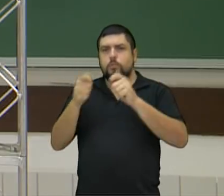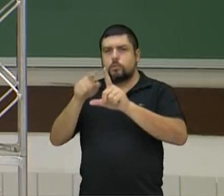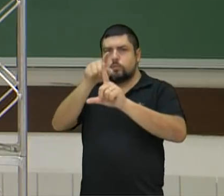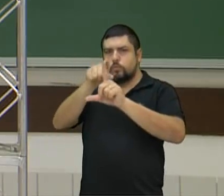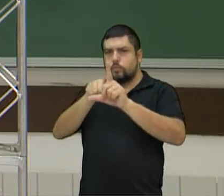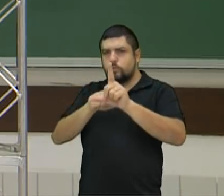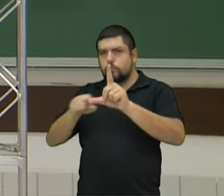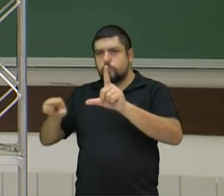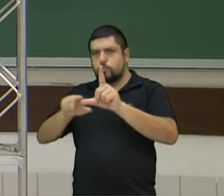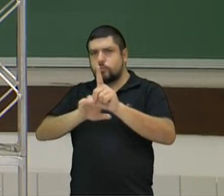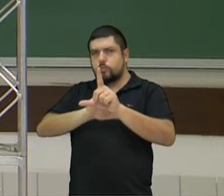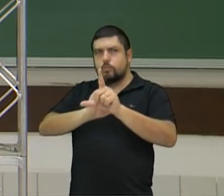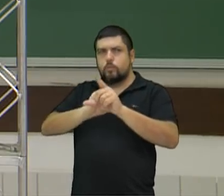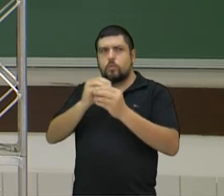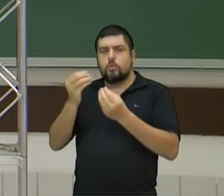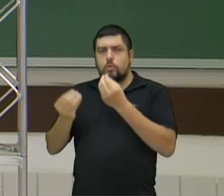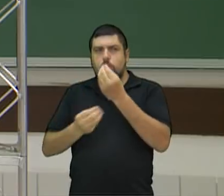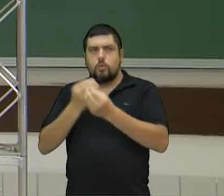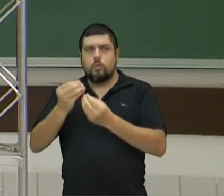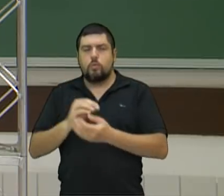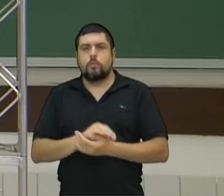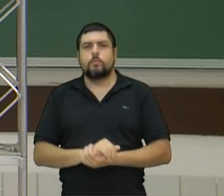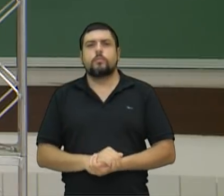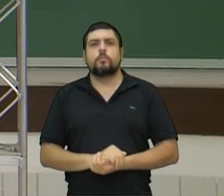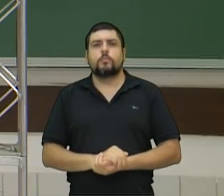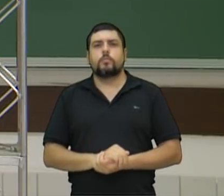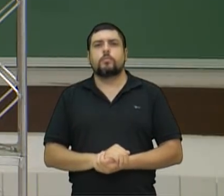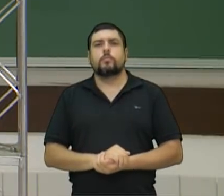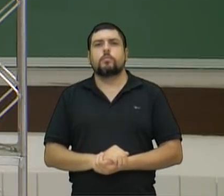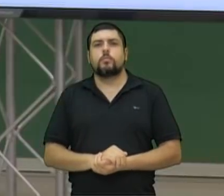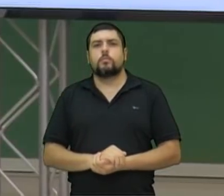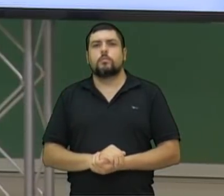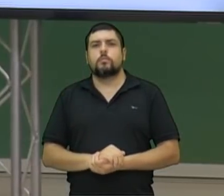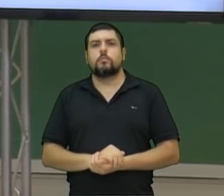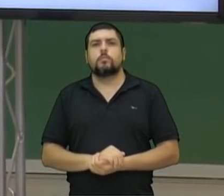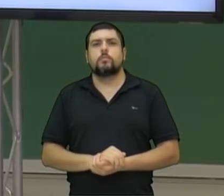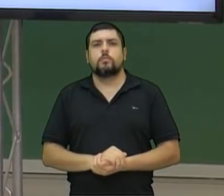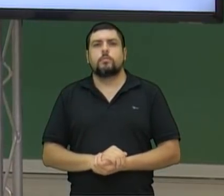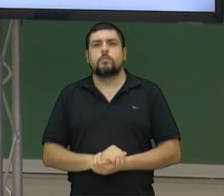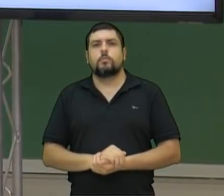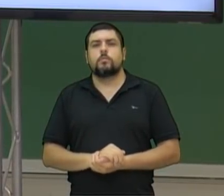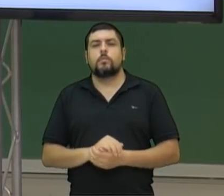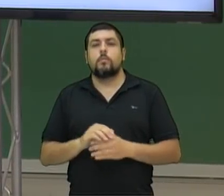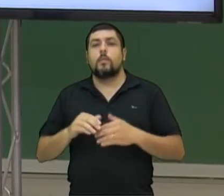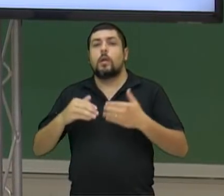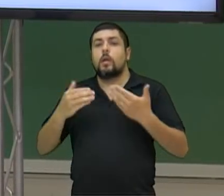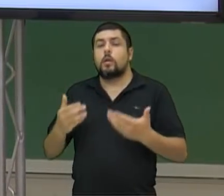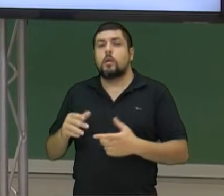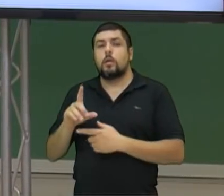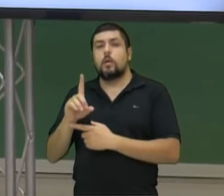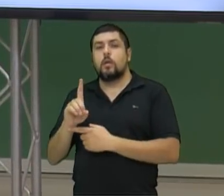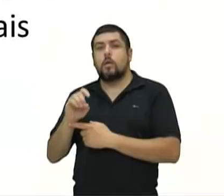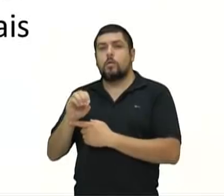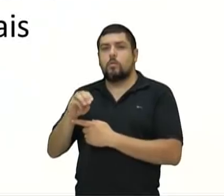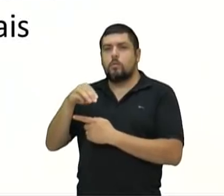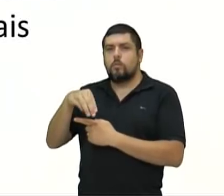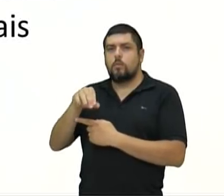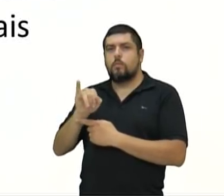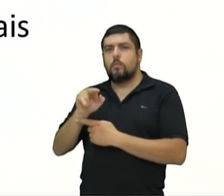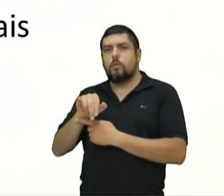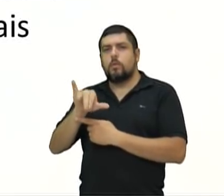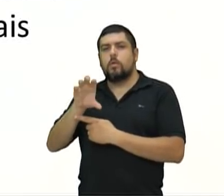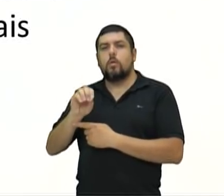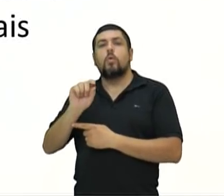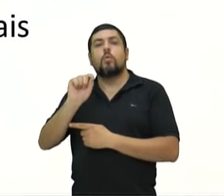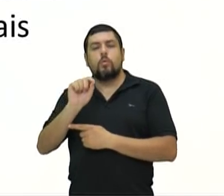bem. Algumas considerações sobre esse gráfico. O domínio da função são todos os números reais. Olha aqui, ó, eu